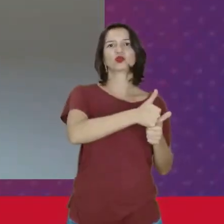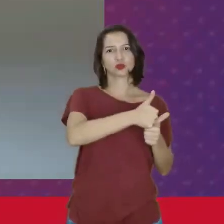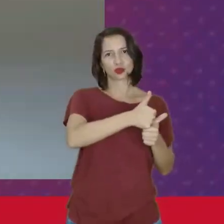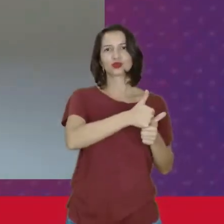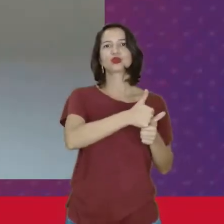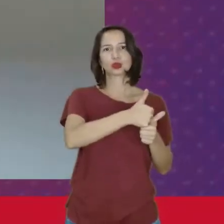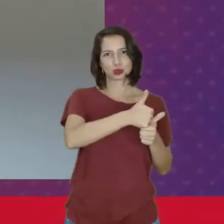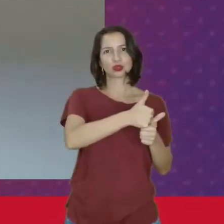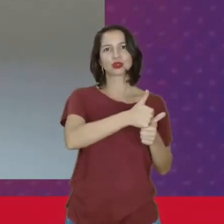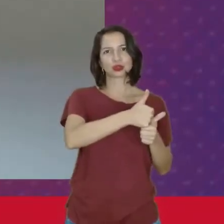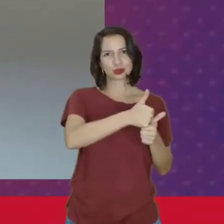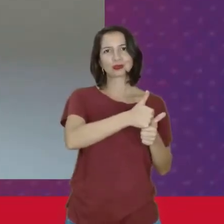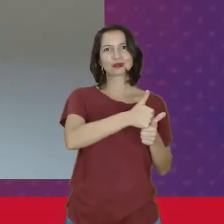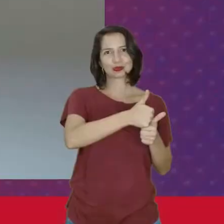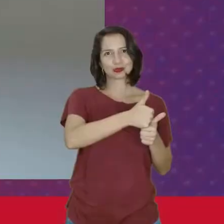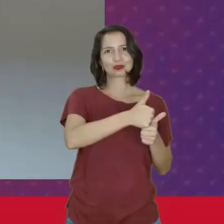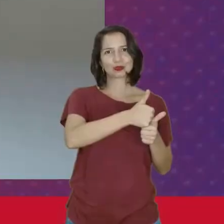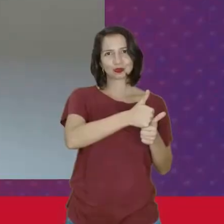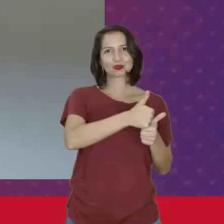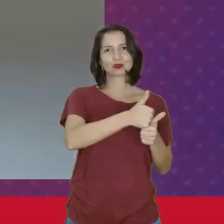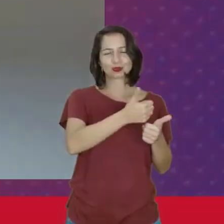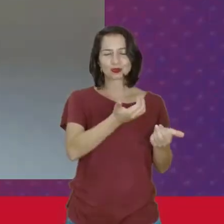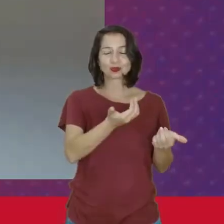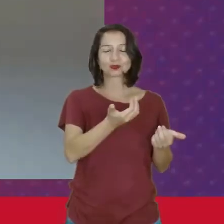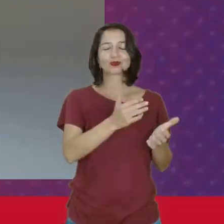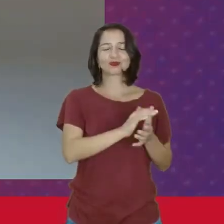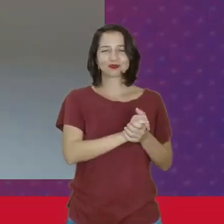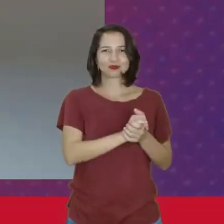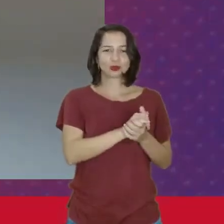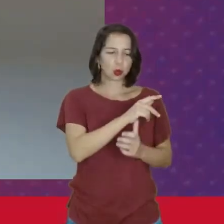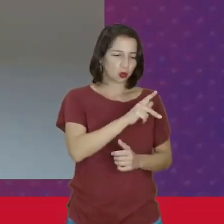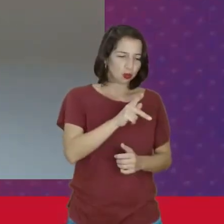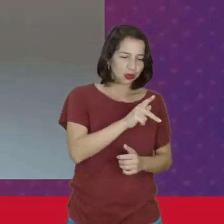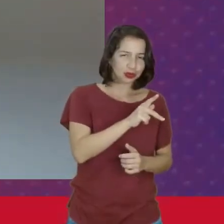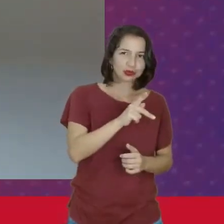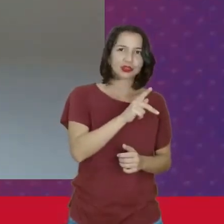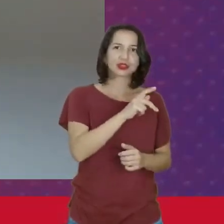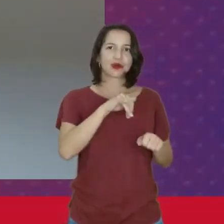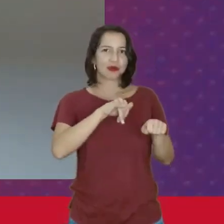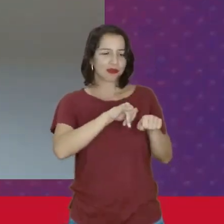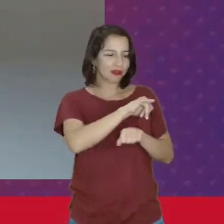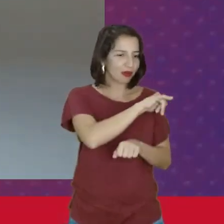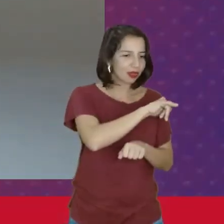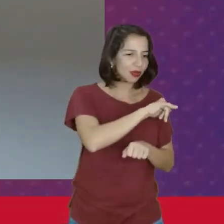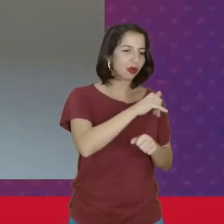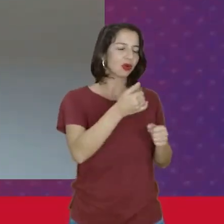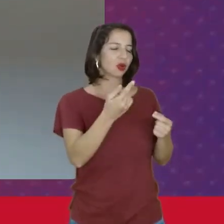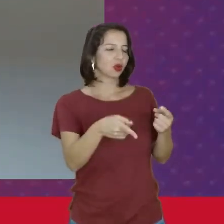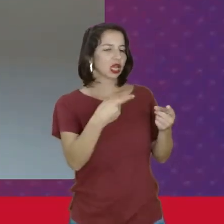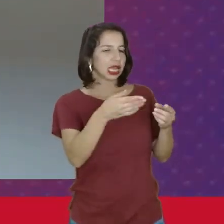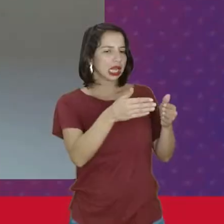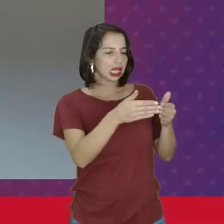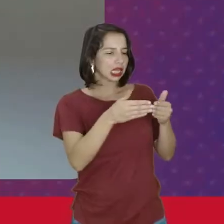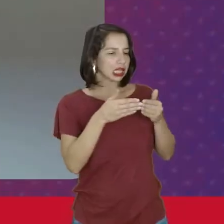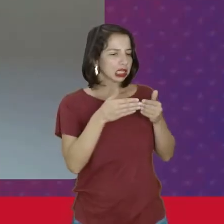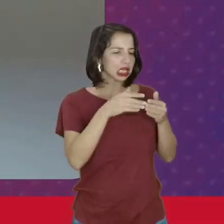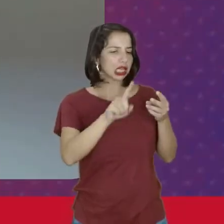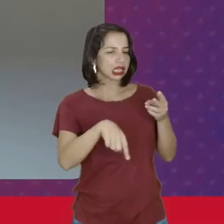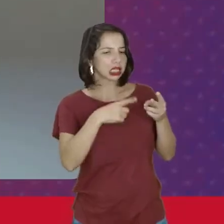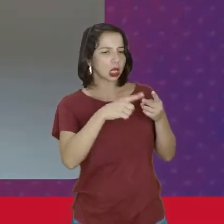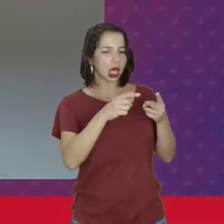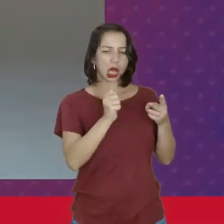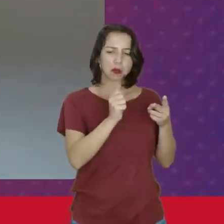o professor faltoso, seja por licença, seja por uma eventualidade,